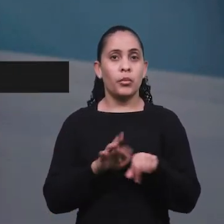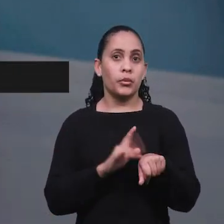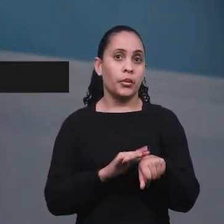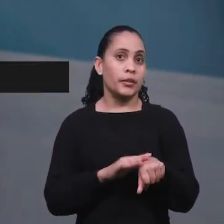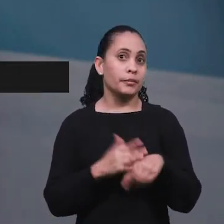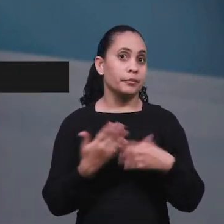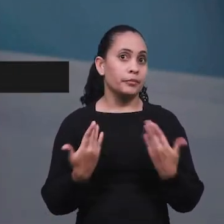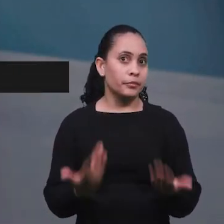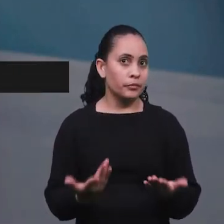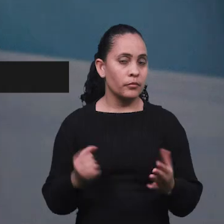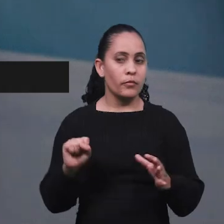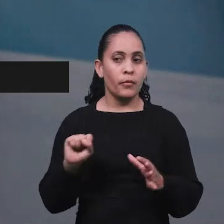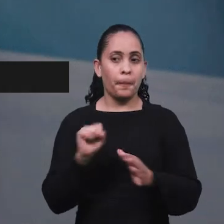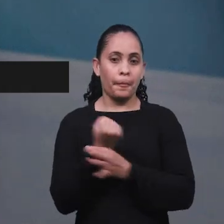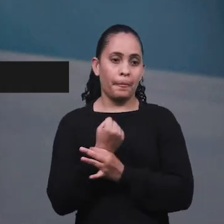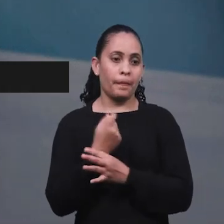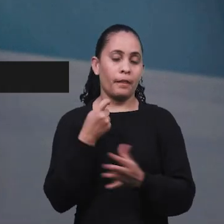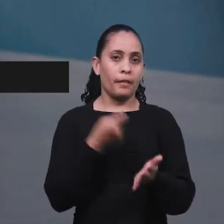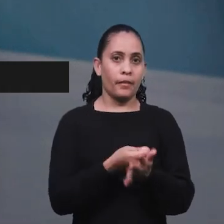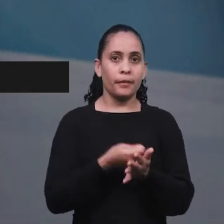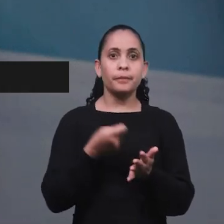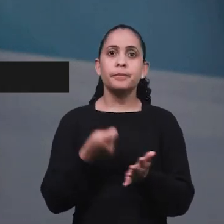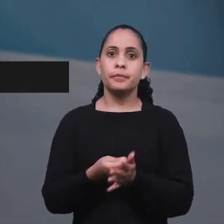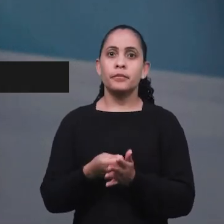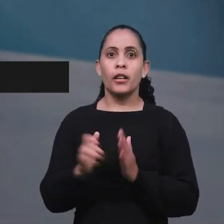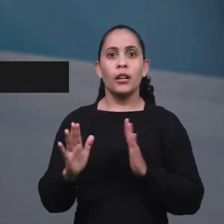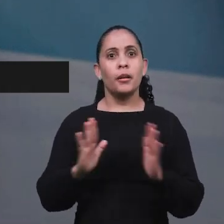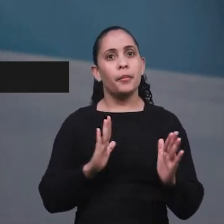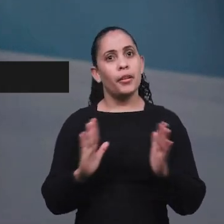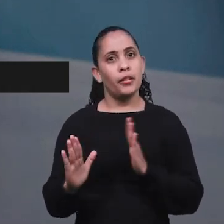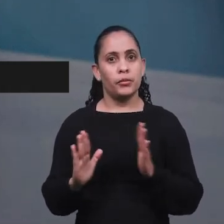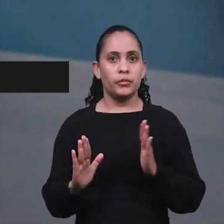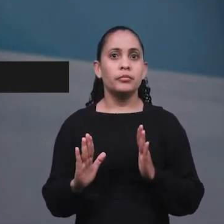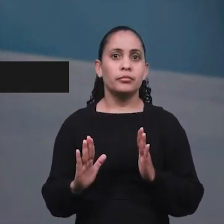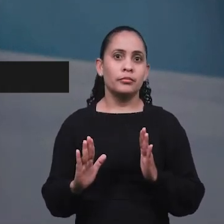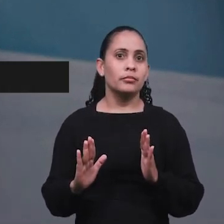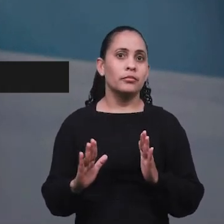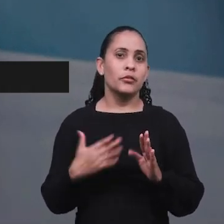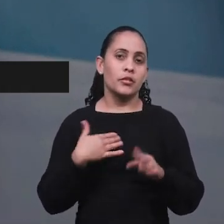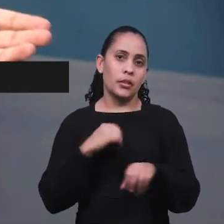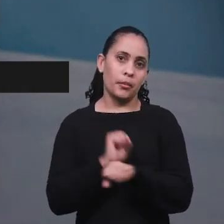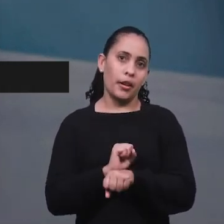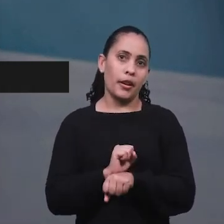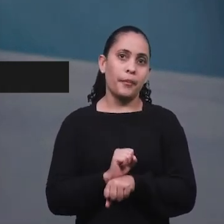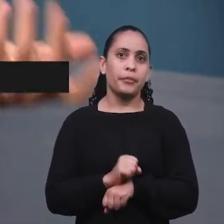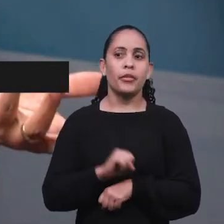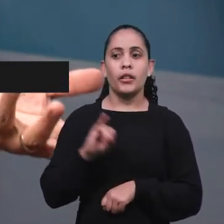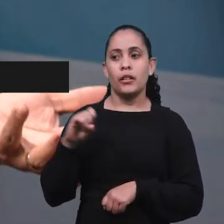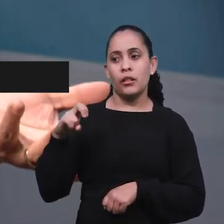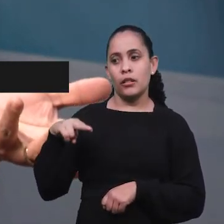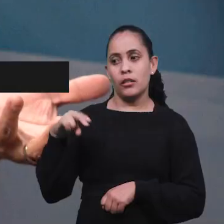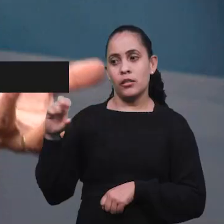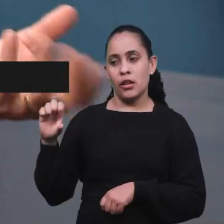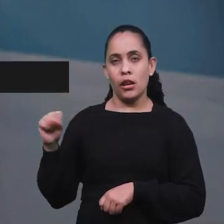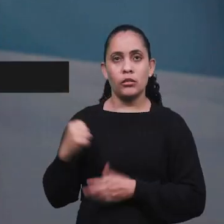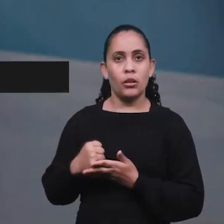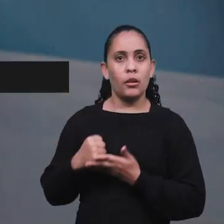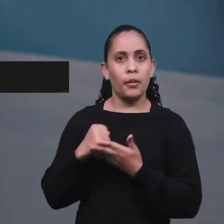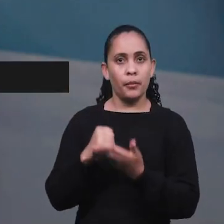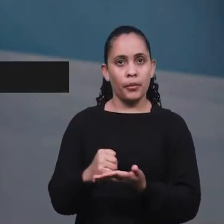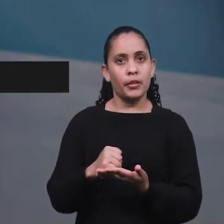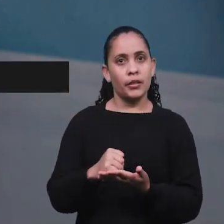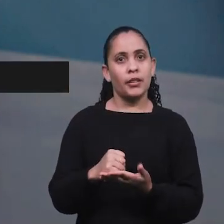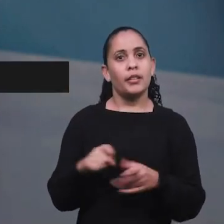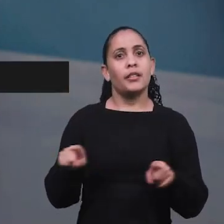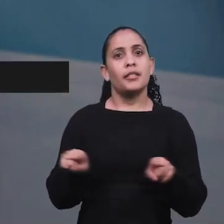doença. Então a seguradora ela vai pagar a renda naquele período de afastamento, né? O INSS tem o